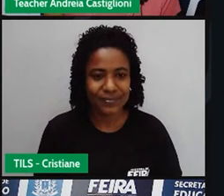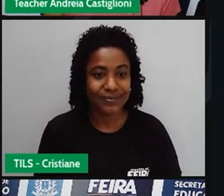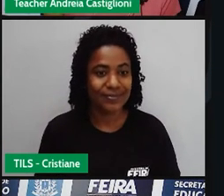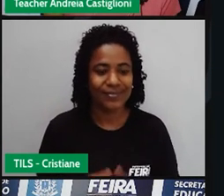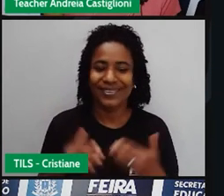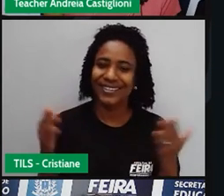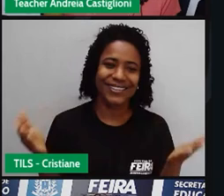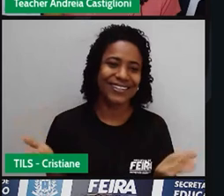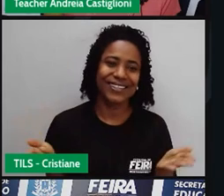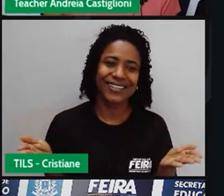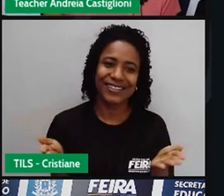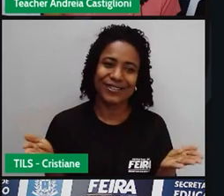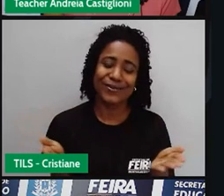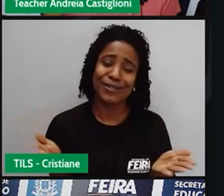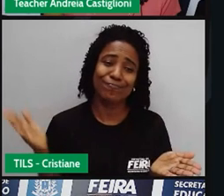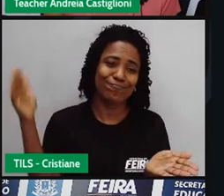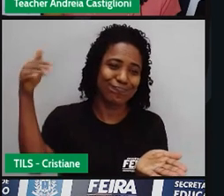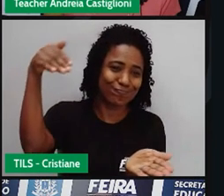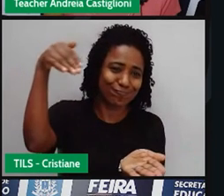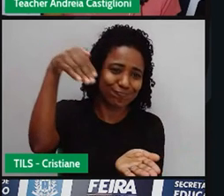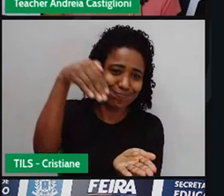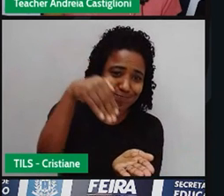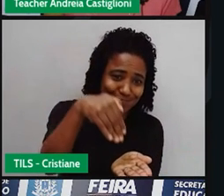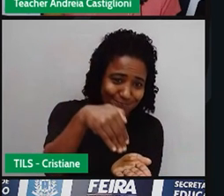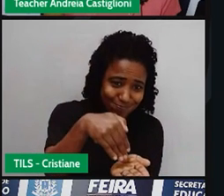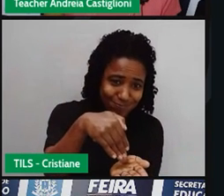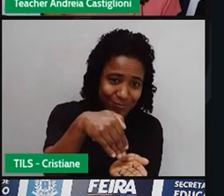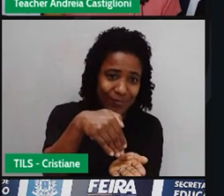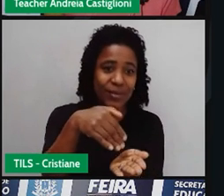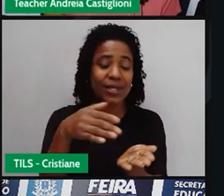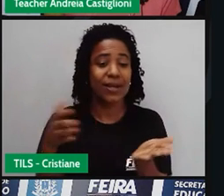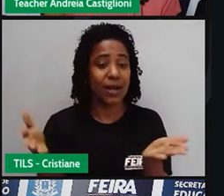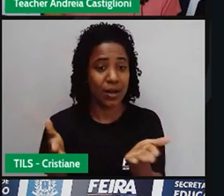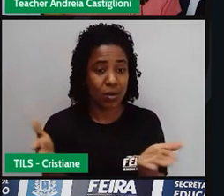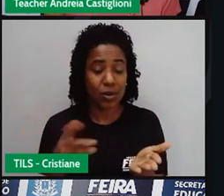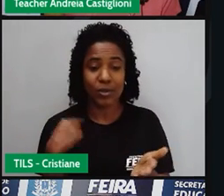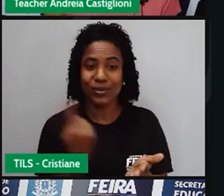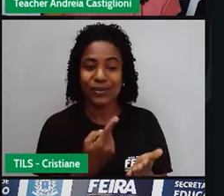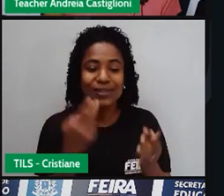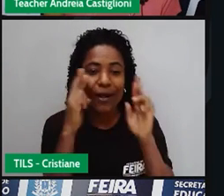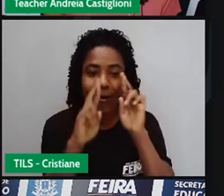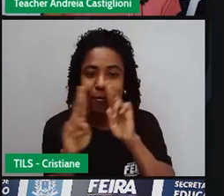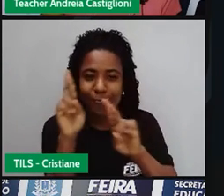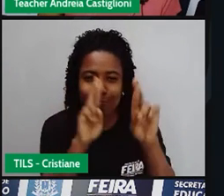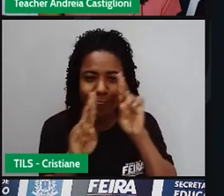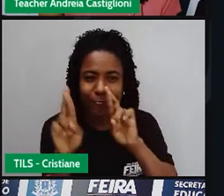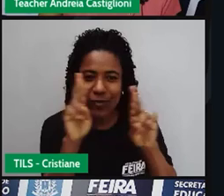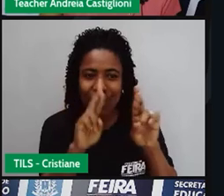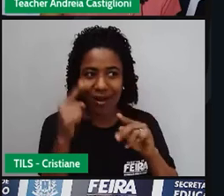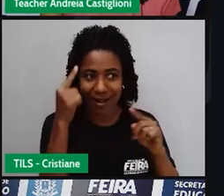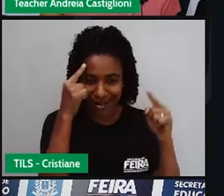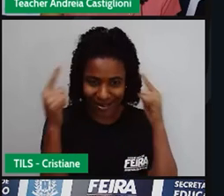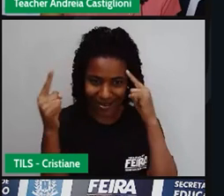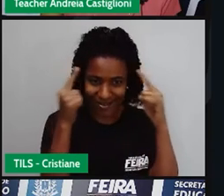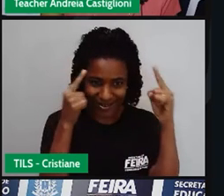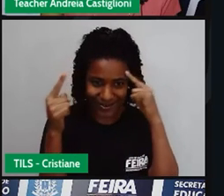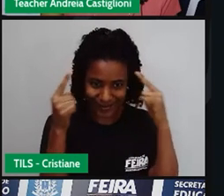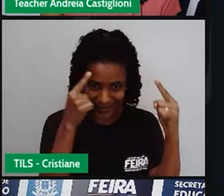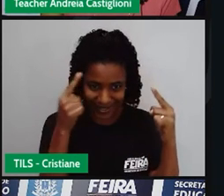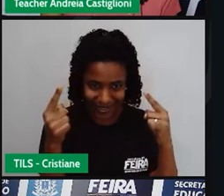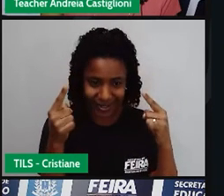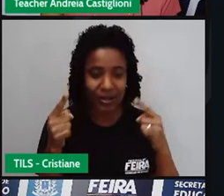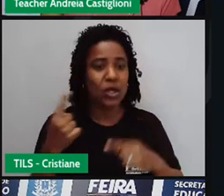e agora está chegando o finalzinho do nos aula e ao momento da nossa daqui ó de nossa realizar